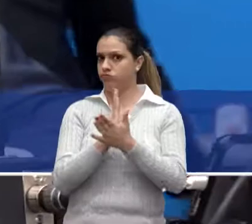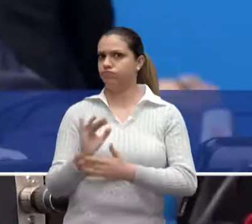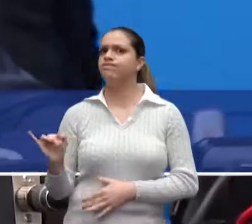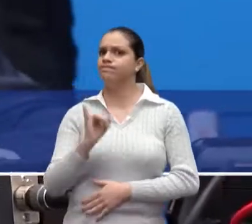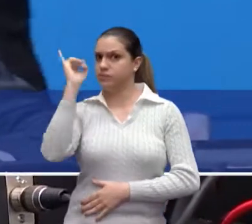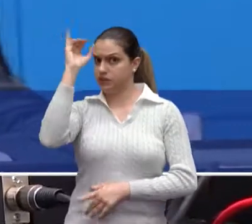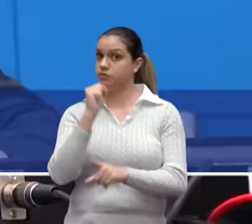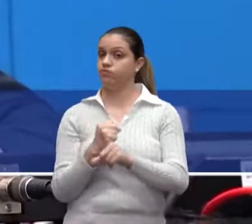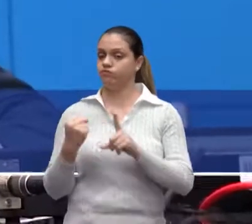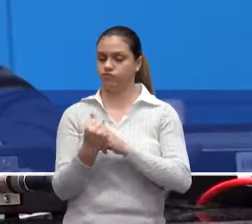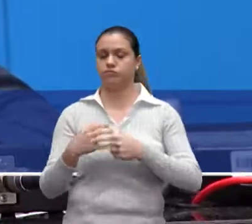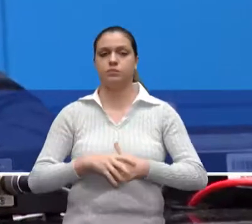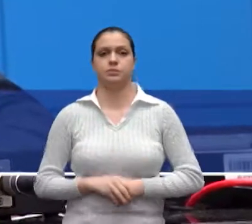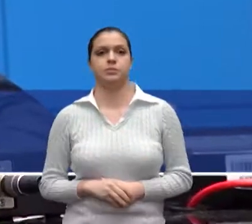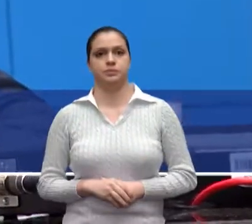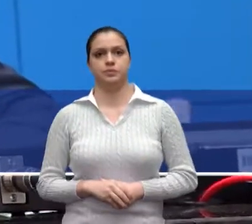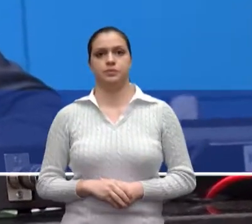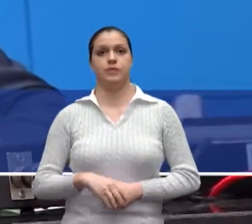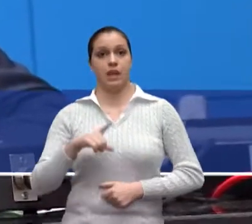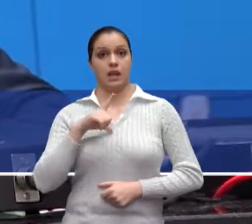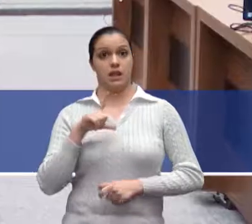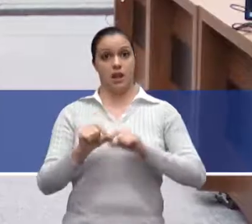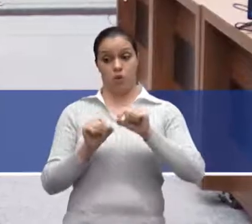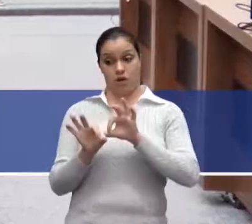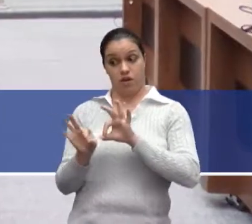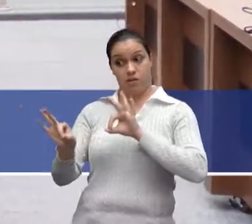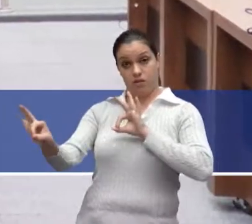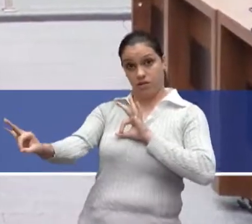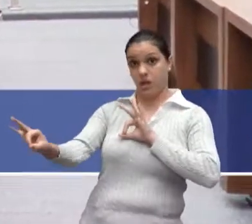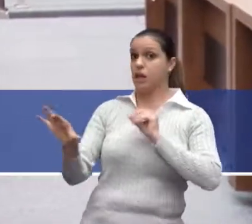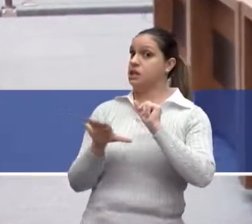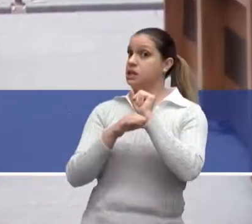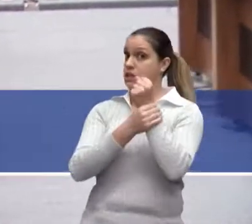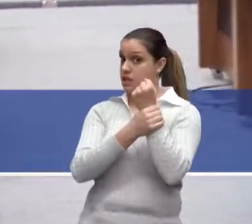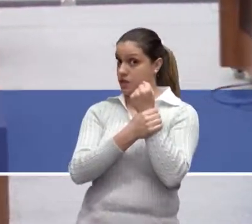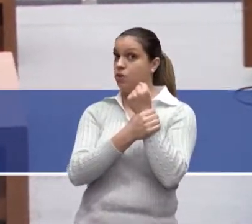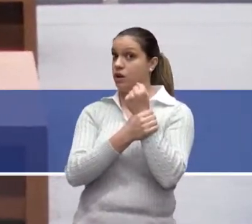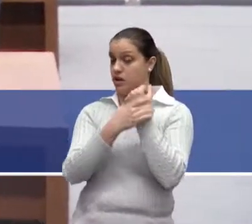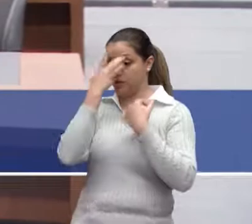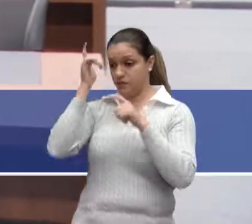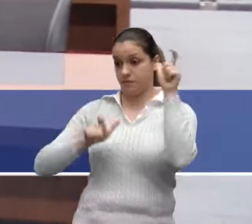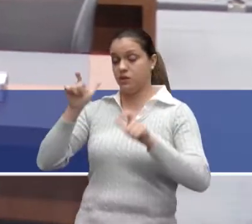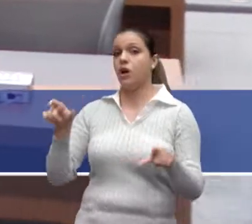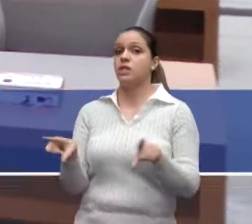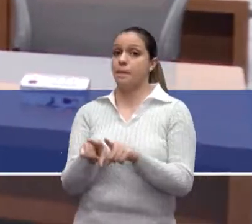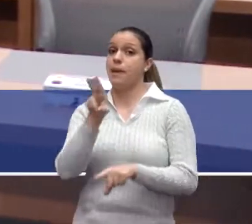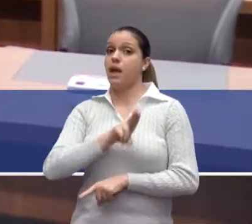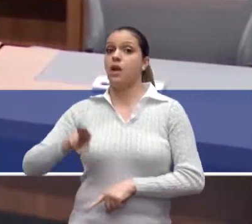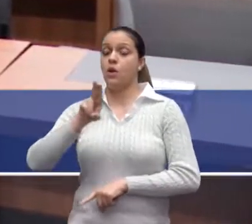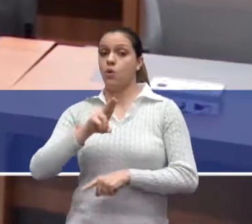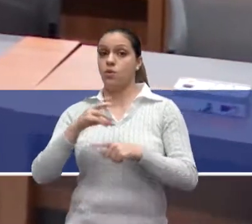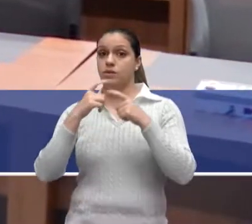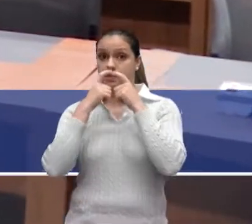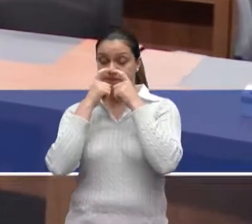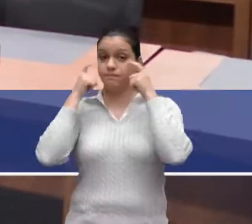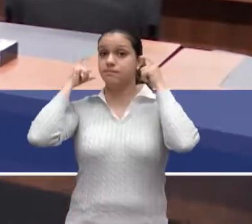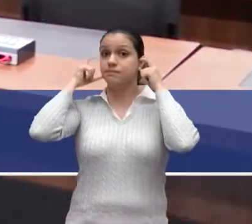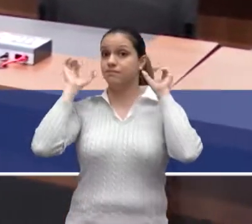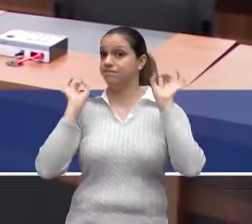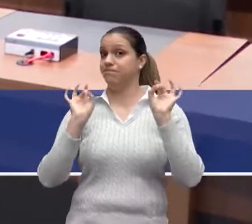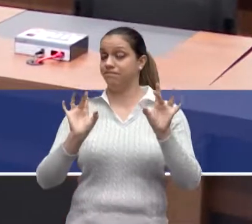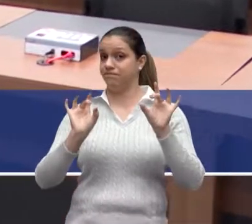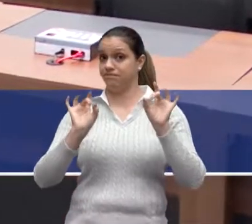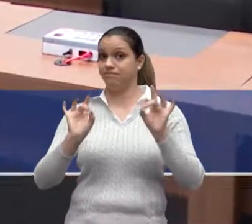de projetos importantes para a sociedade. A distância segura entre as pessoas e o uso de máscaras é essencial